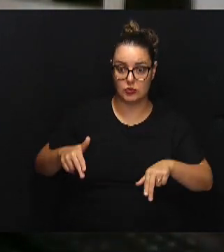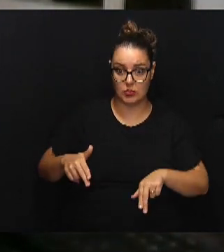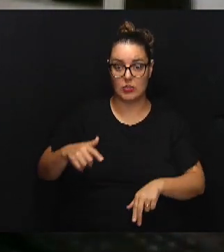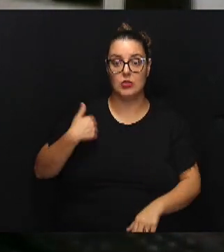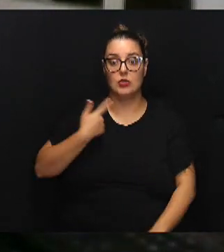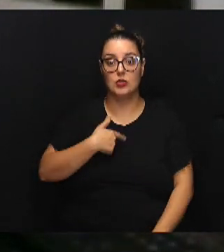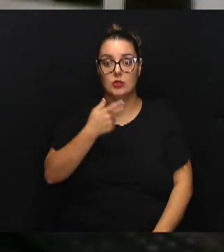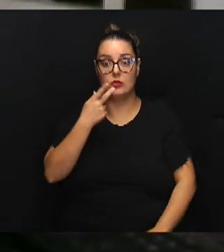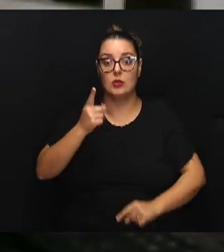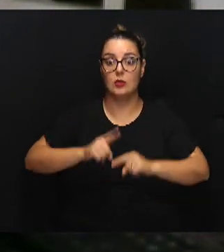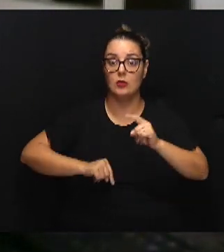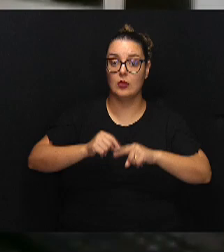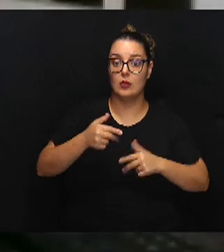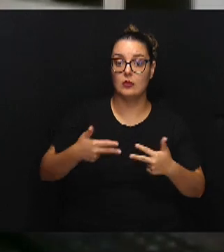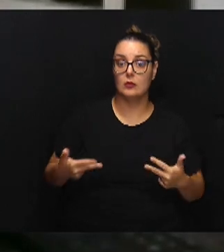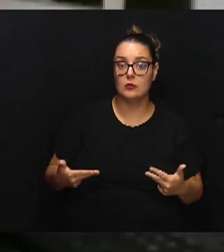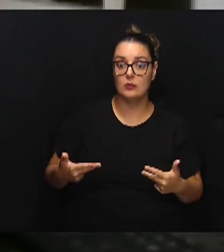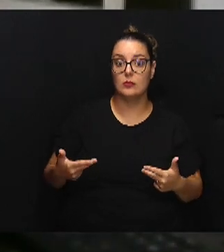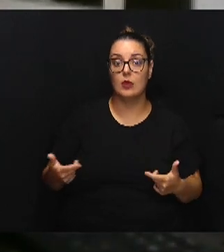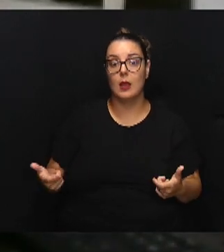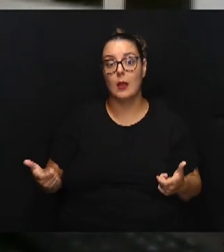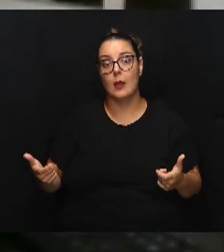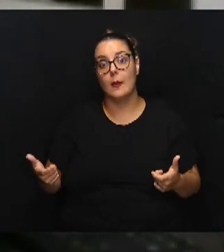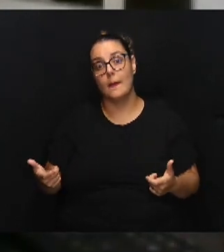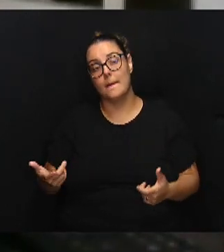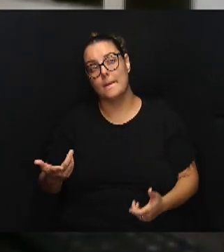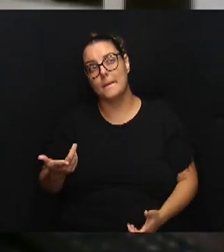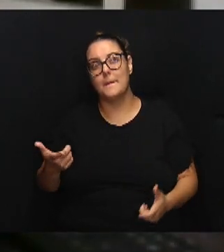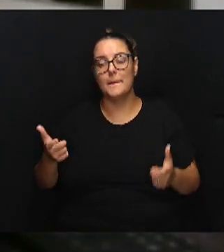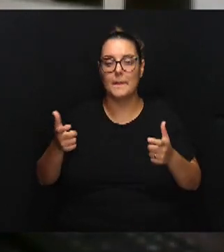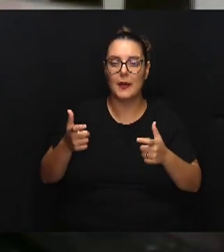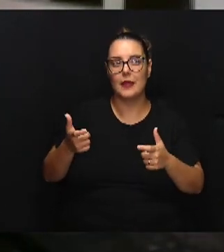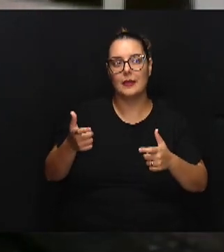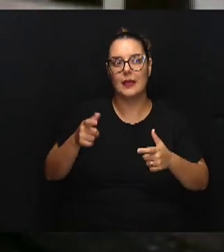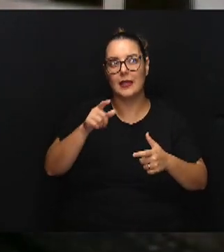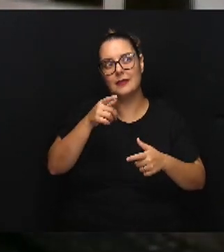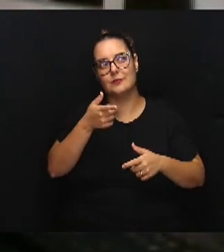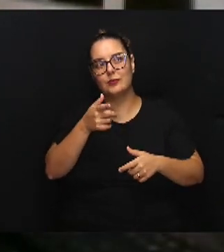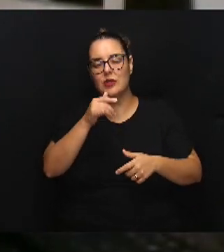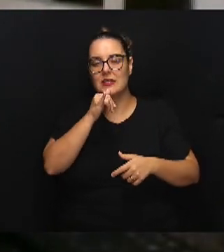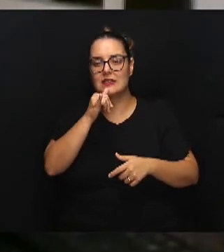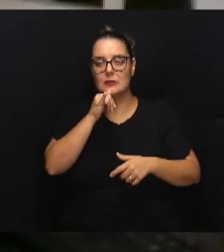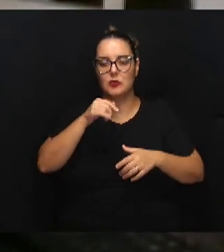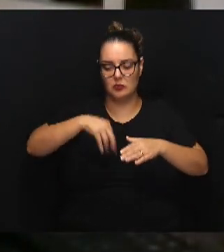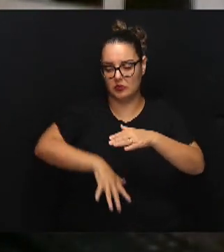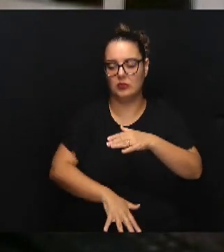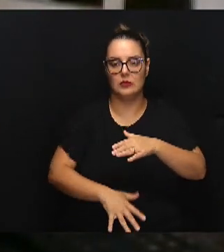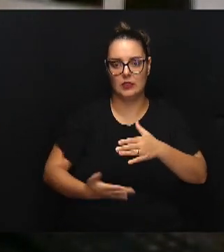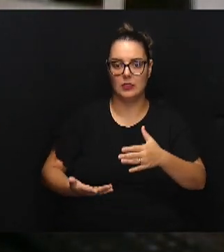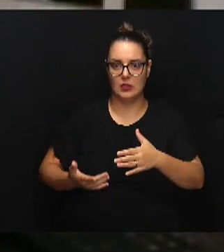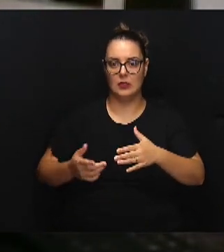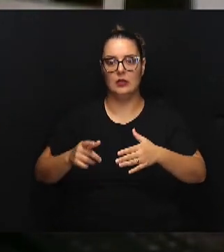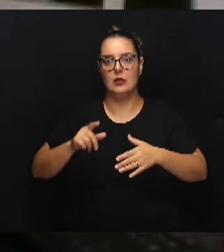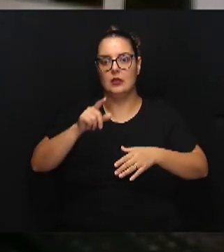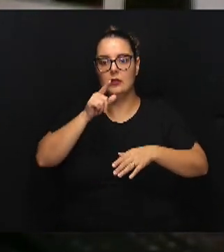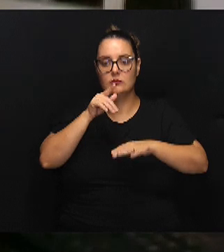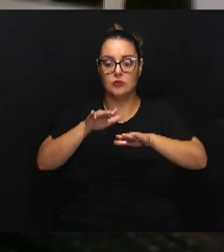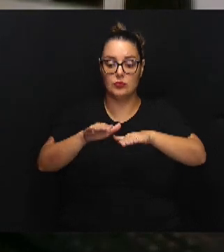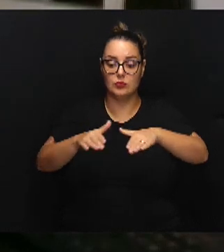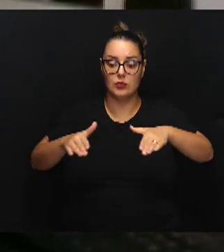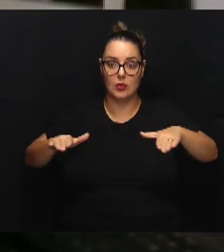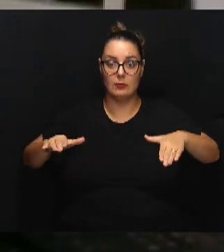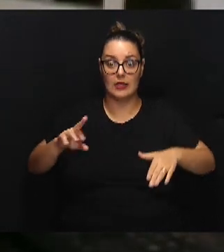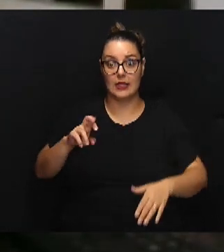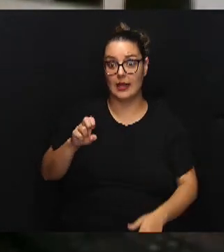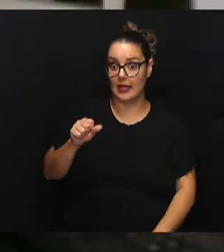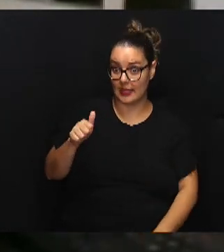são produtos menos densos que a água, então ele tende a ficar sobrenadante, então eles tendem a ficar em profundidades mais rasas. Mas você tem